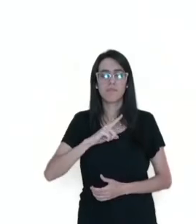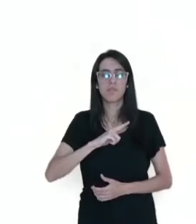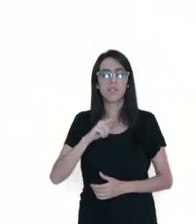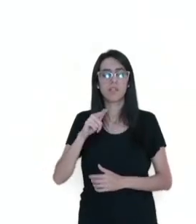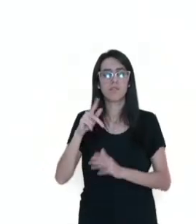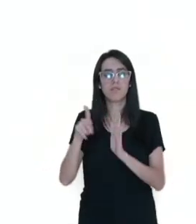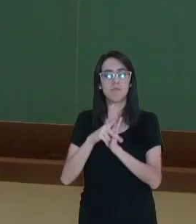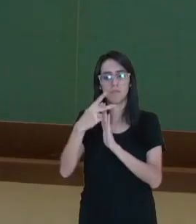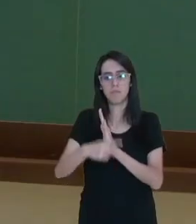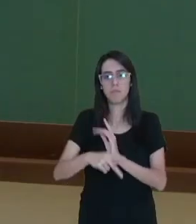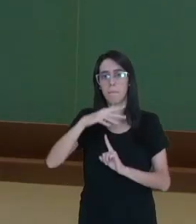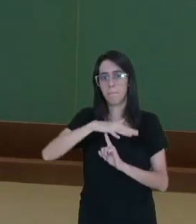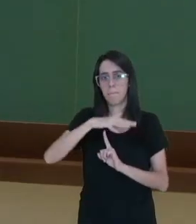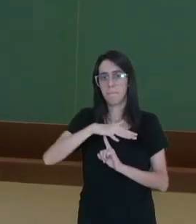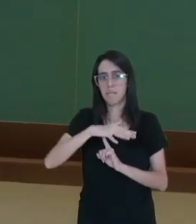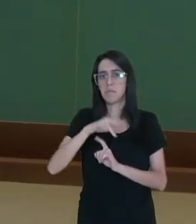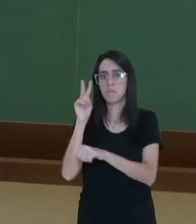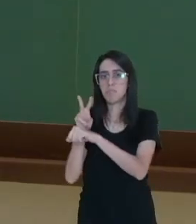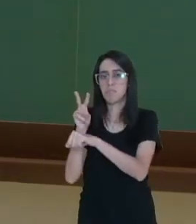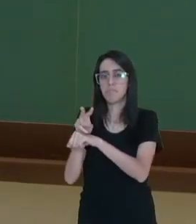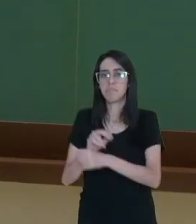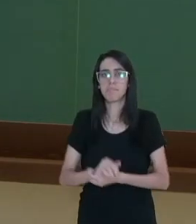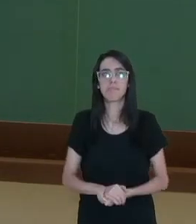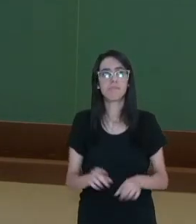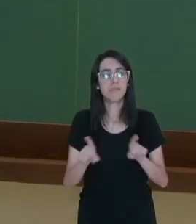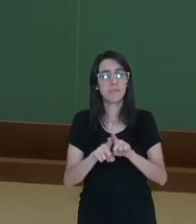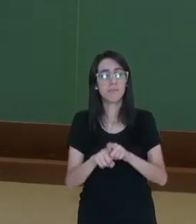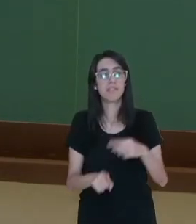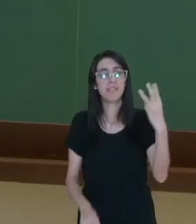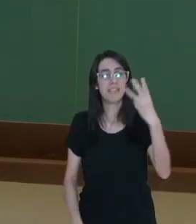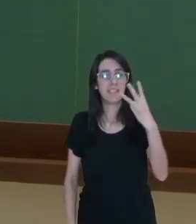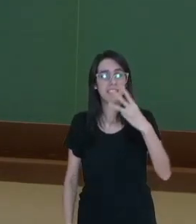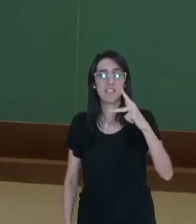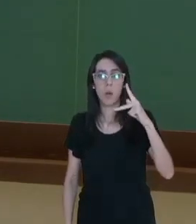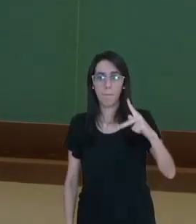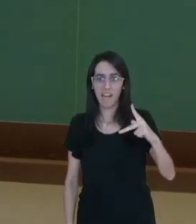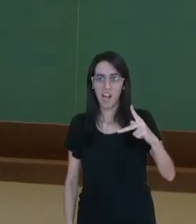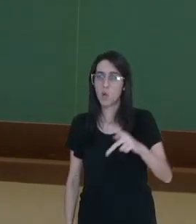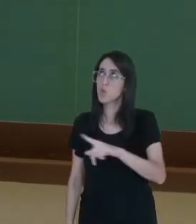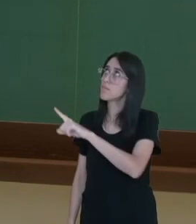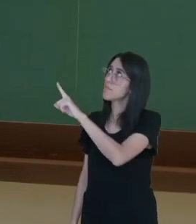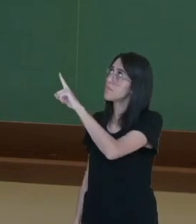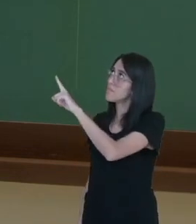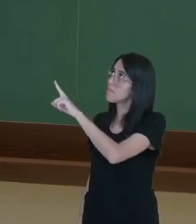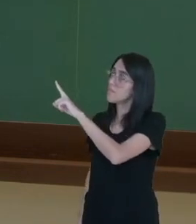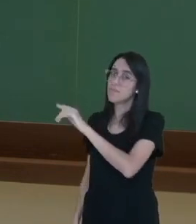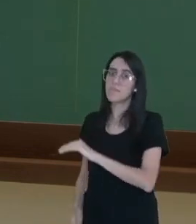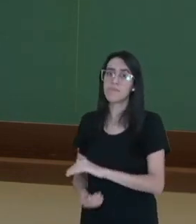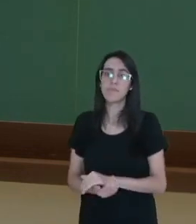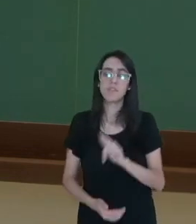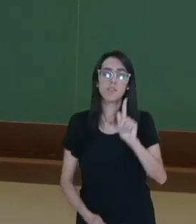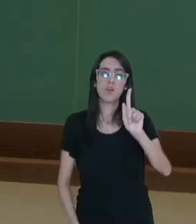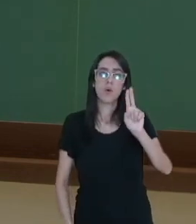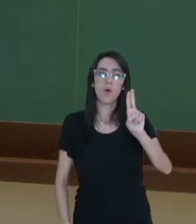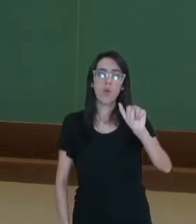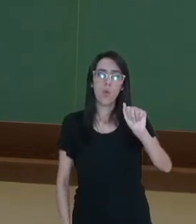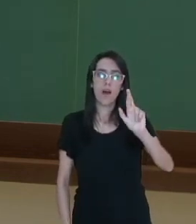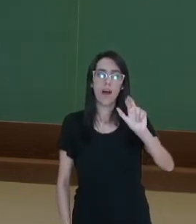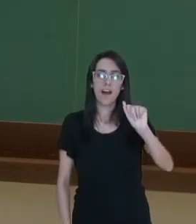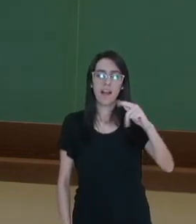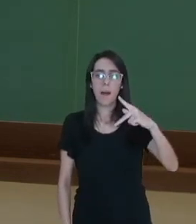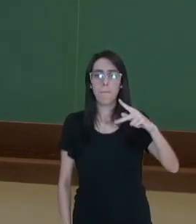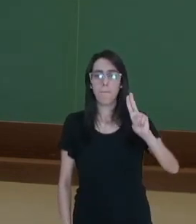do nosso estado. Nós temos também o terceiro planalto paranaense, chamado de Planalto de Guarapuava,